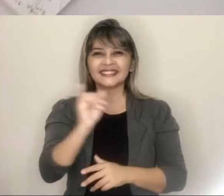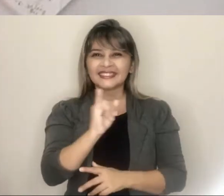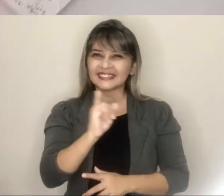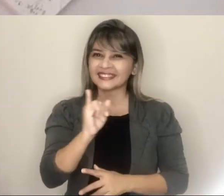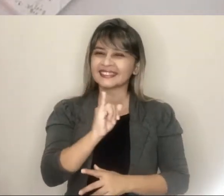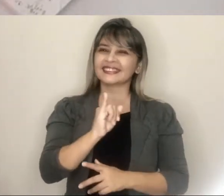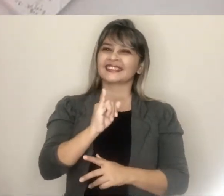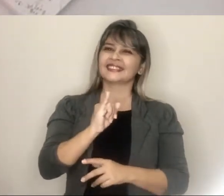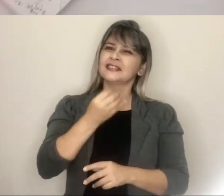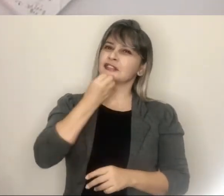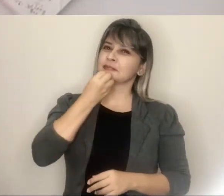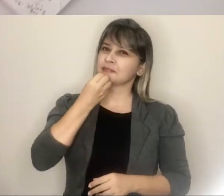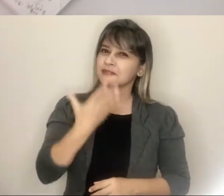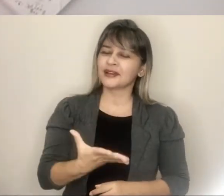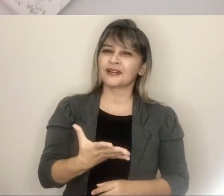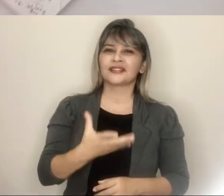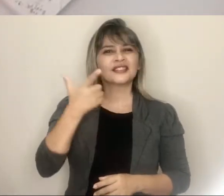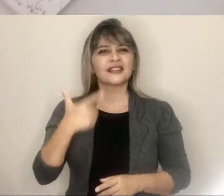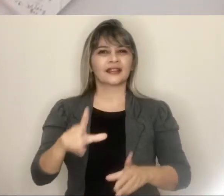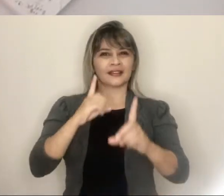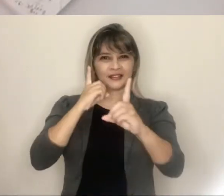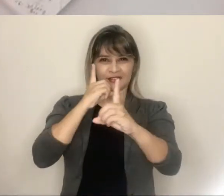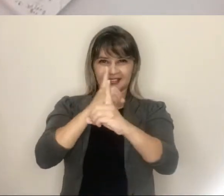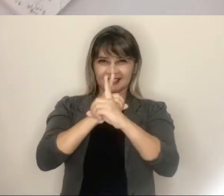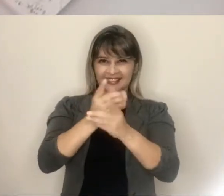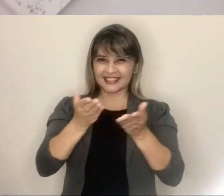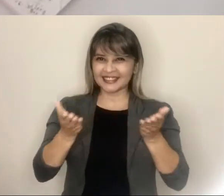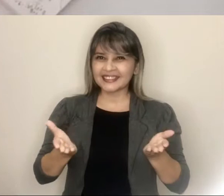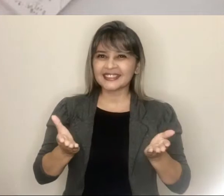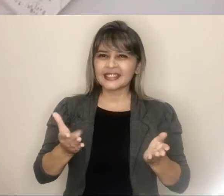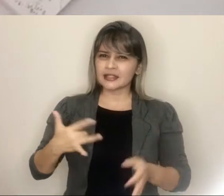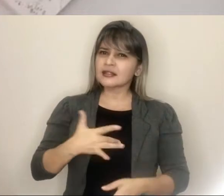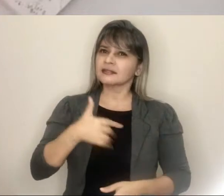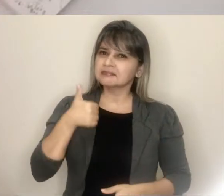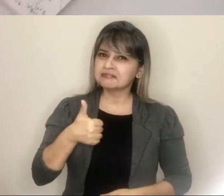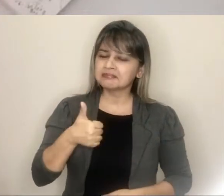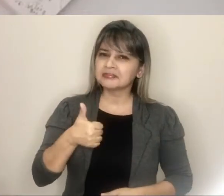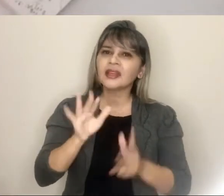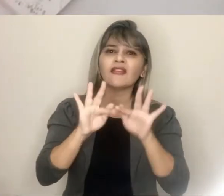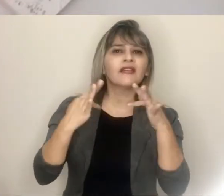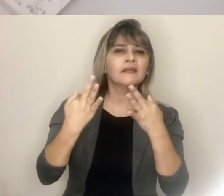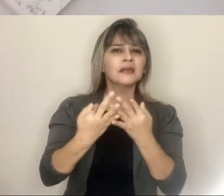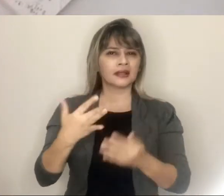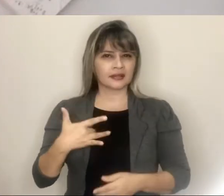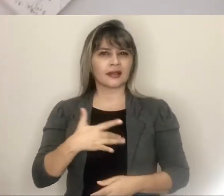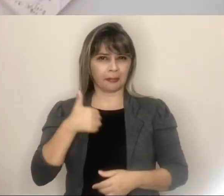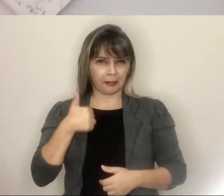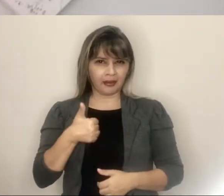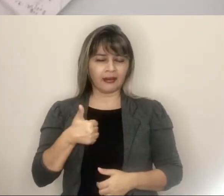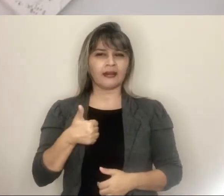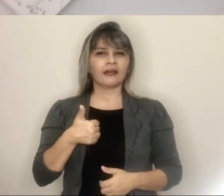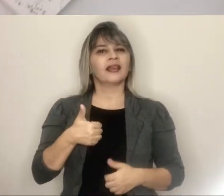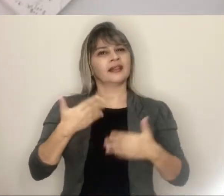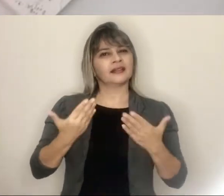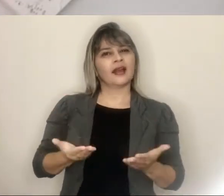Olá, meu irmão, que bom te encontrar mais uma vez. Espero que você esteja bem, que sua família esteja bem e que você esteja